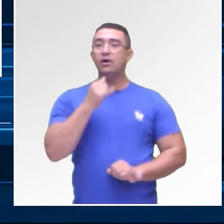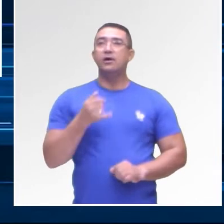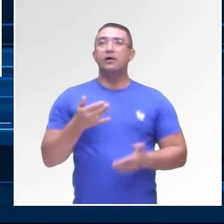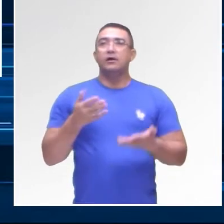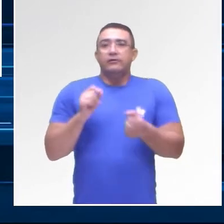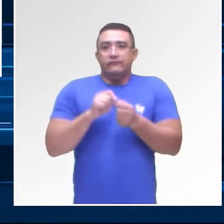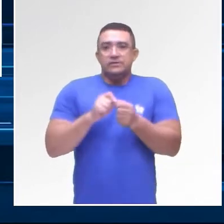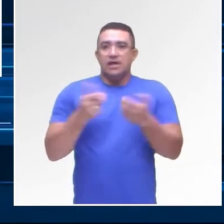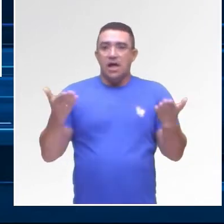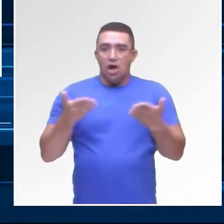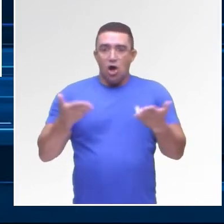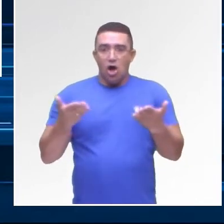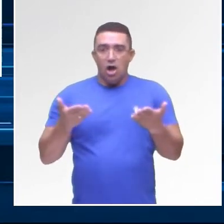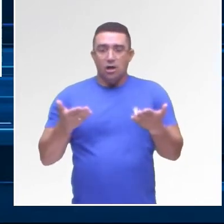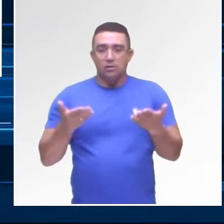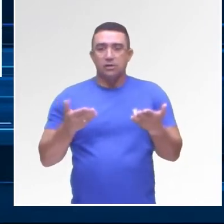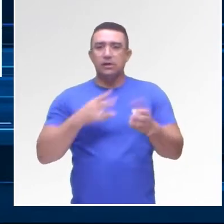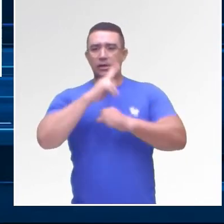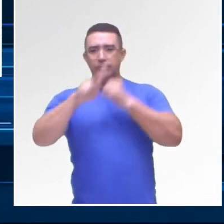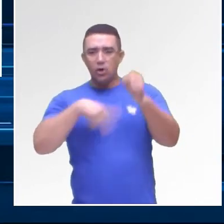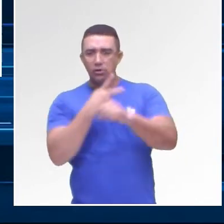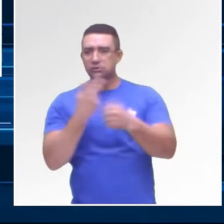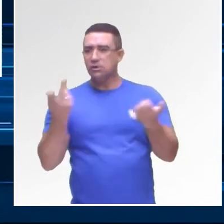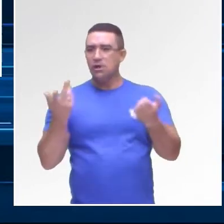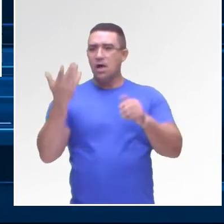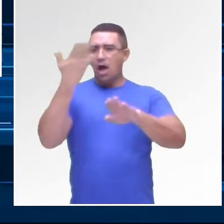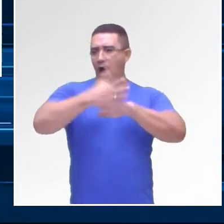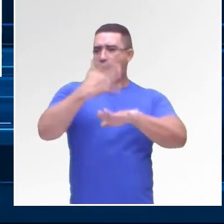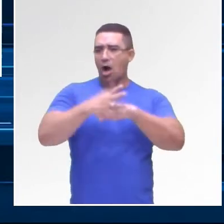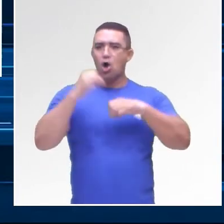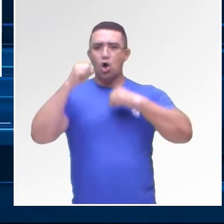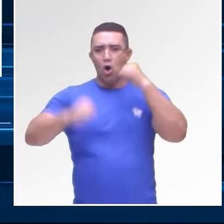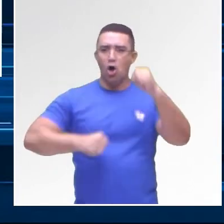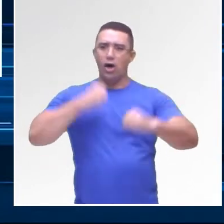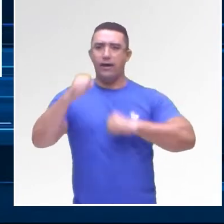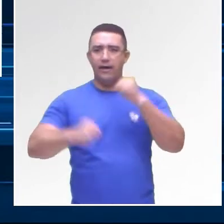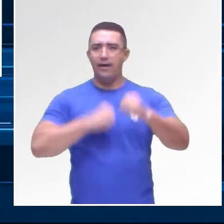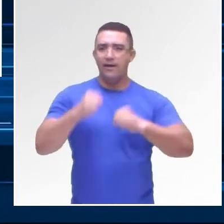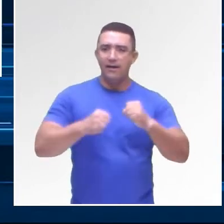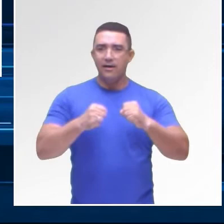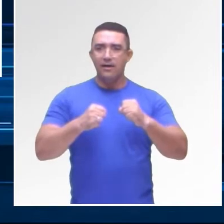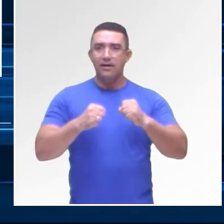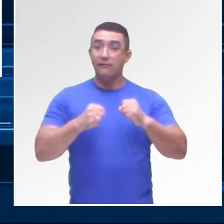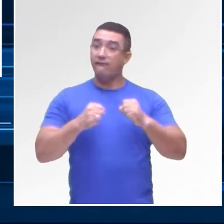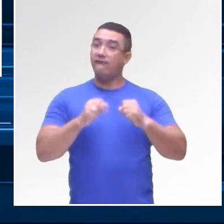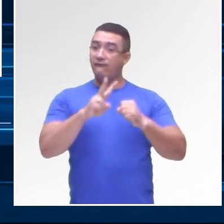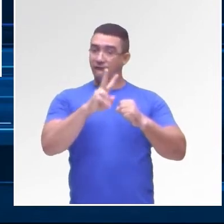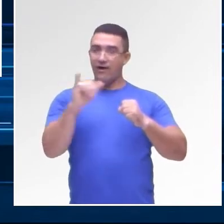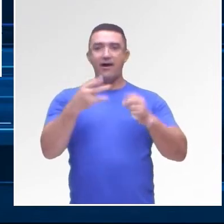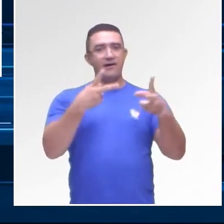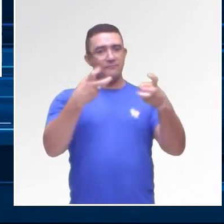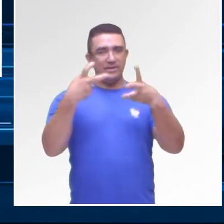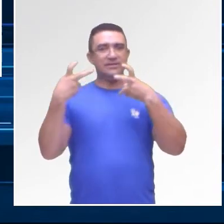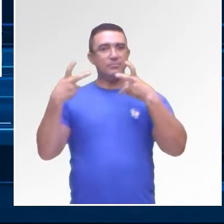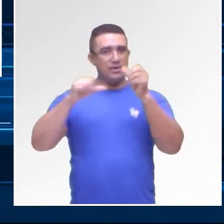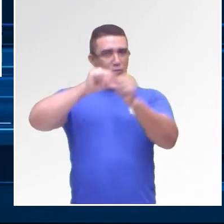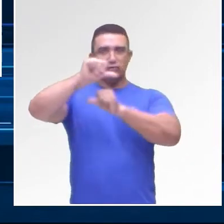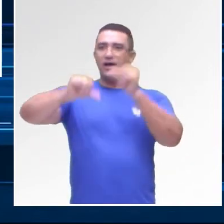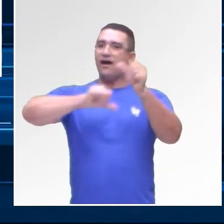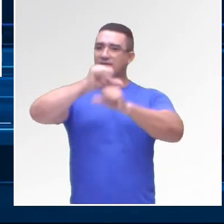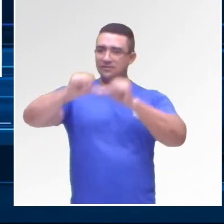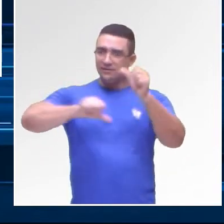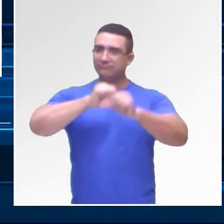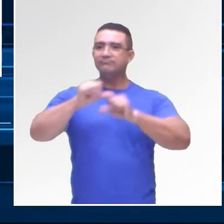fazerem um exercício e logo após aferirem, vocês vão ver que houve uma mudança, que é justamente isso que eu falei para vocês,